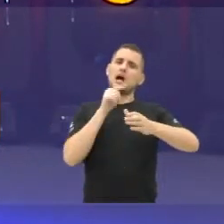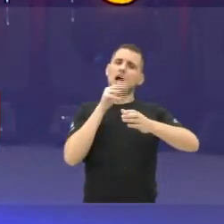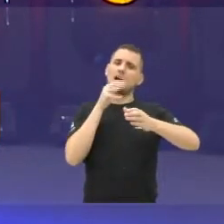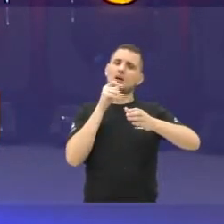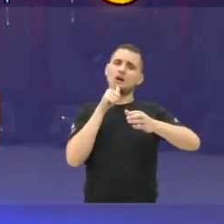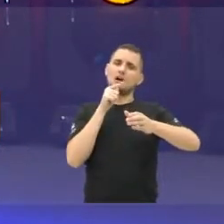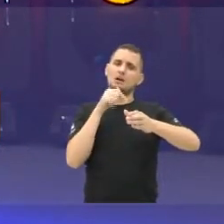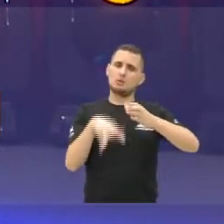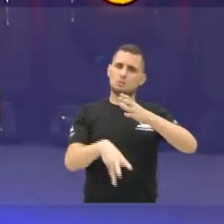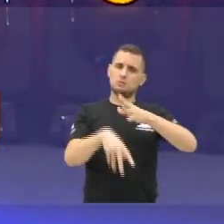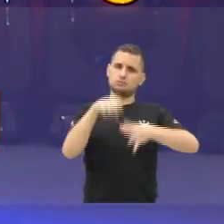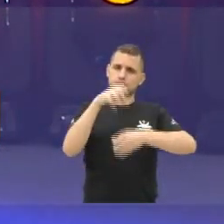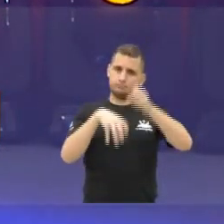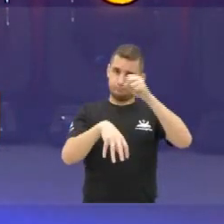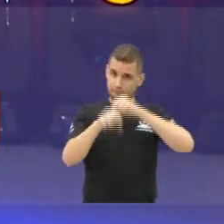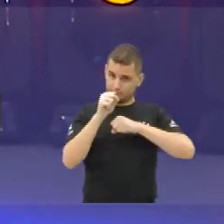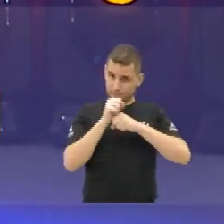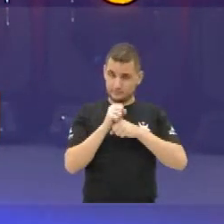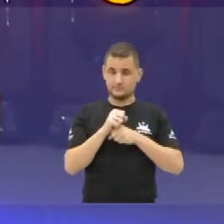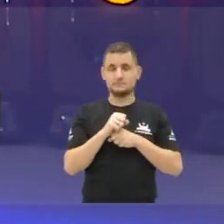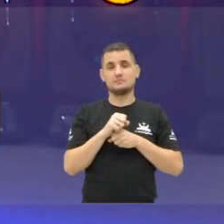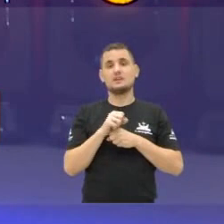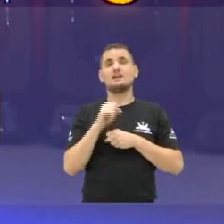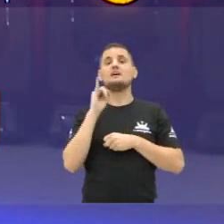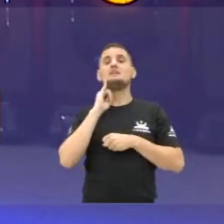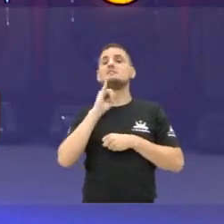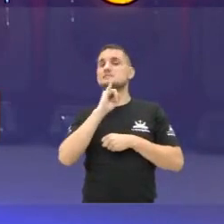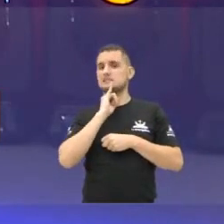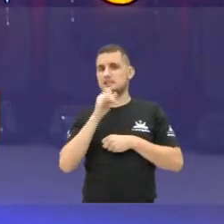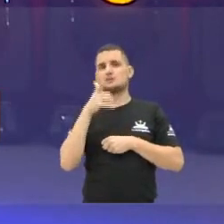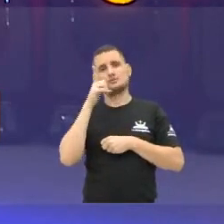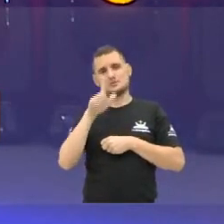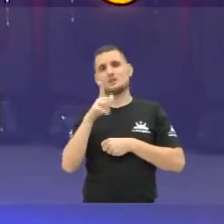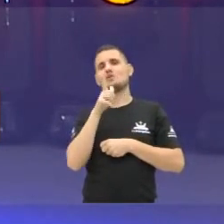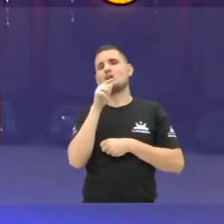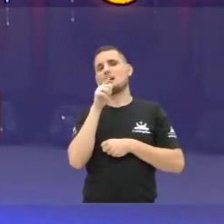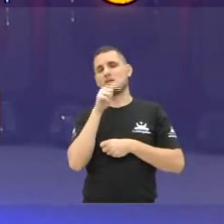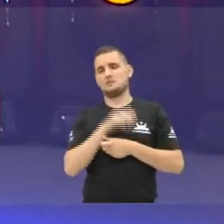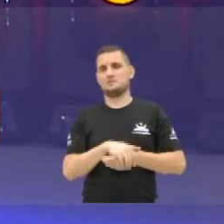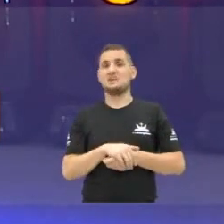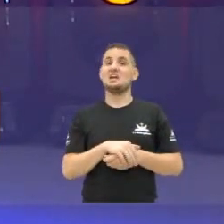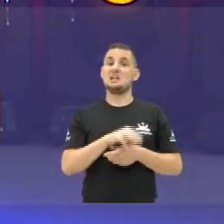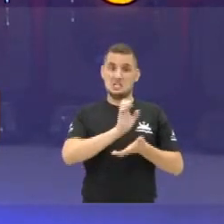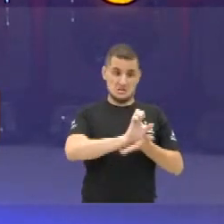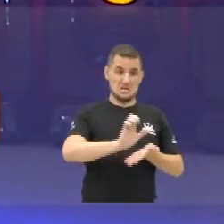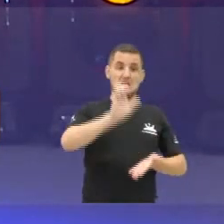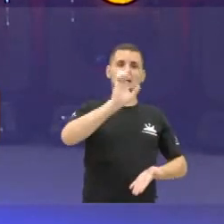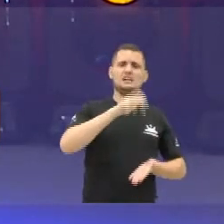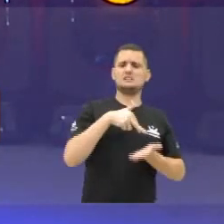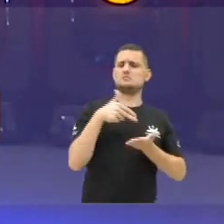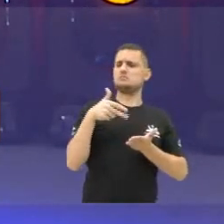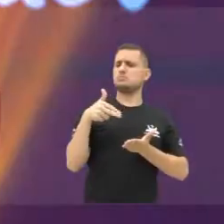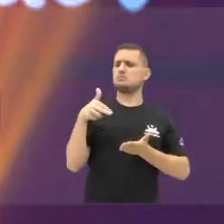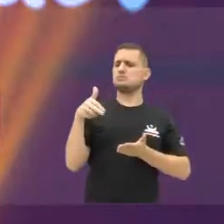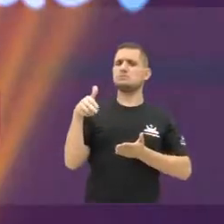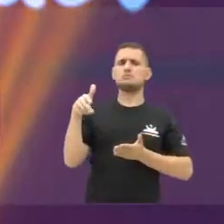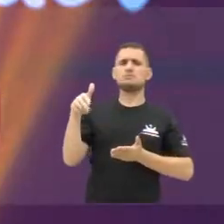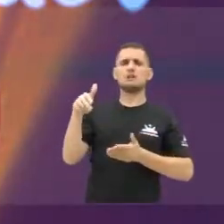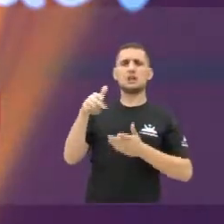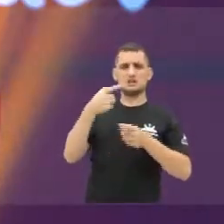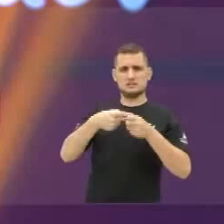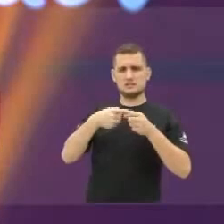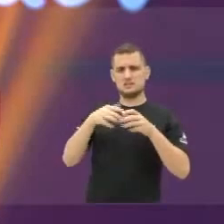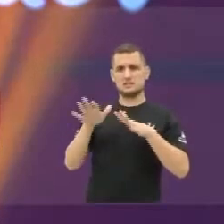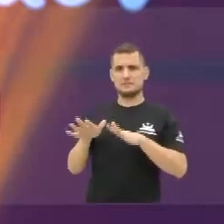Isaac. Ele passou por aquele lugar santo, deixou ali o seu servo,